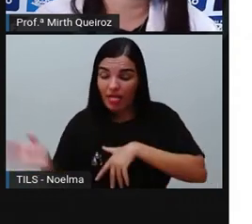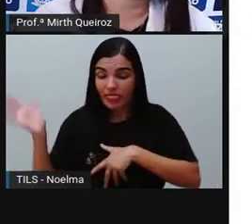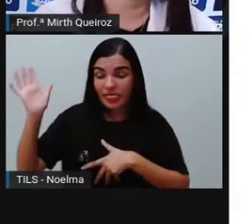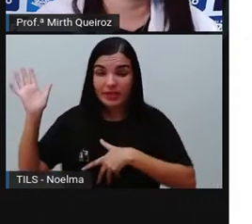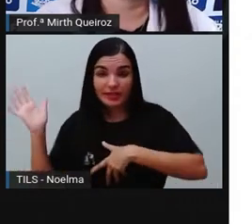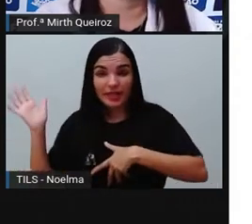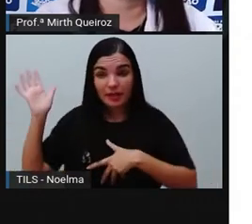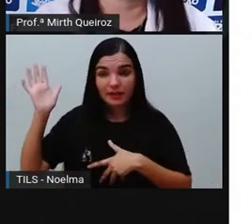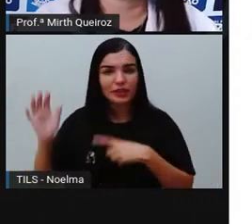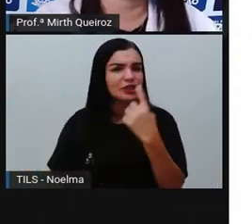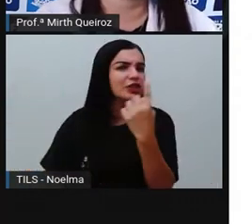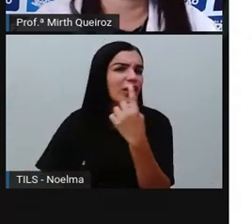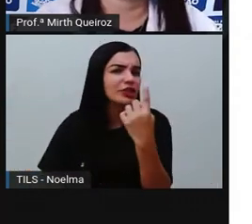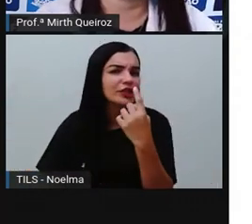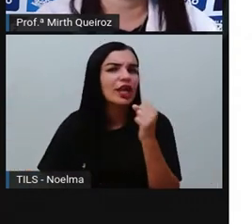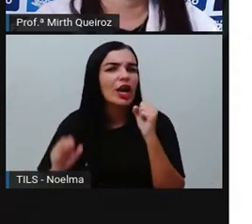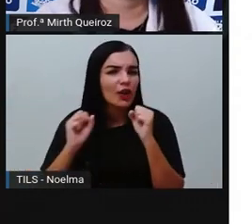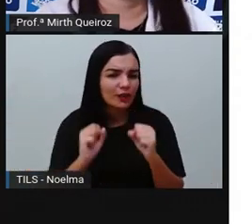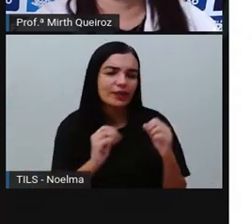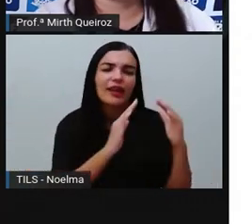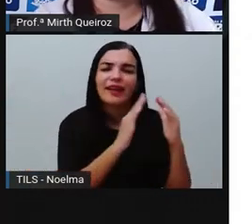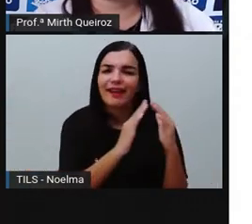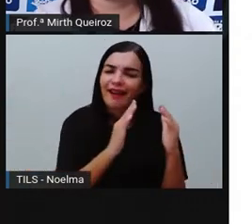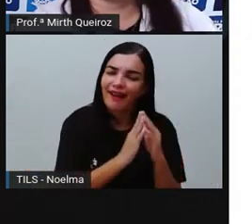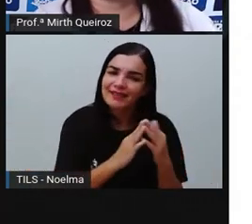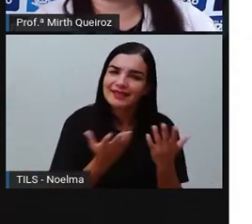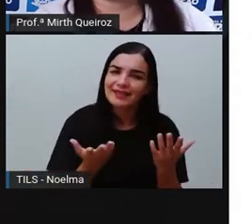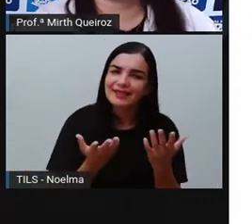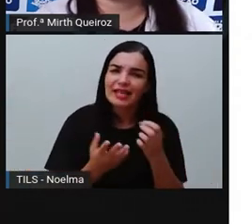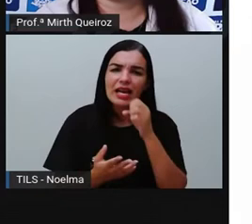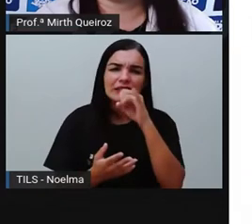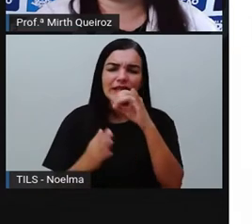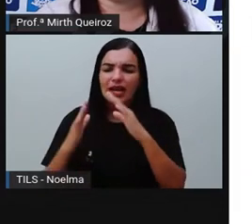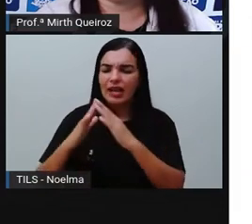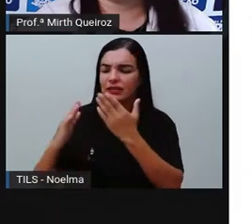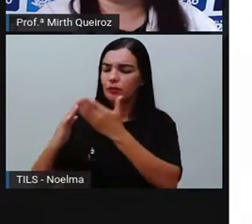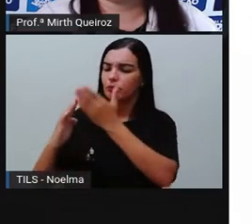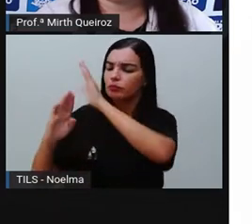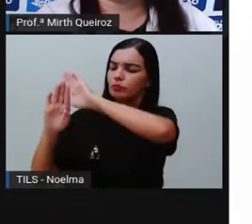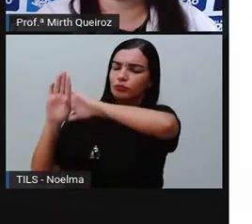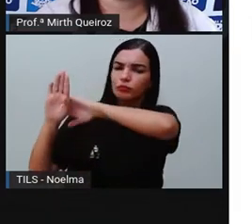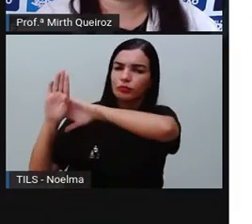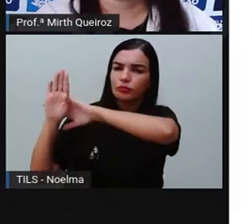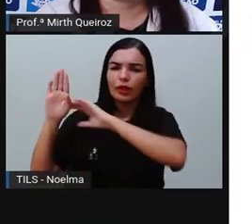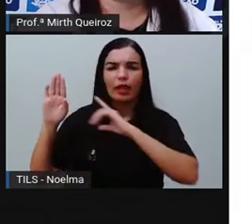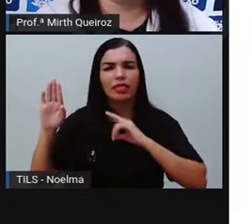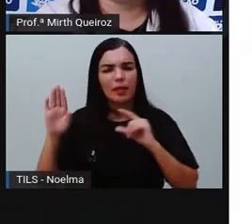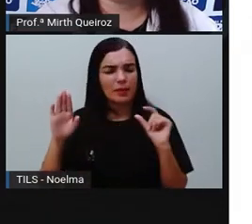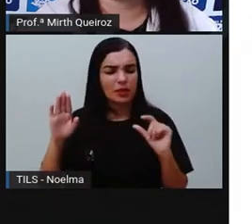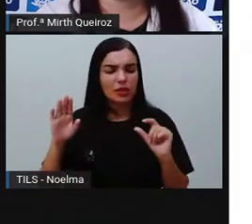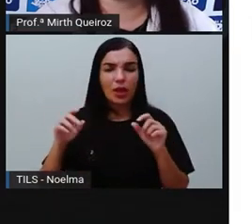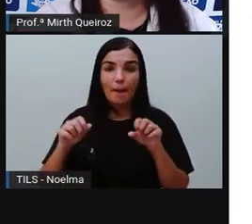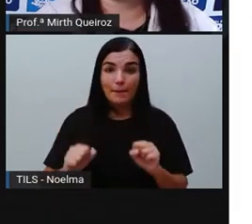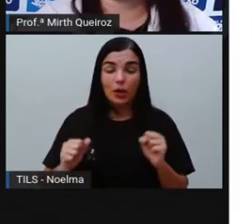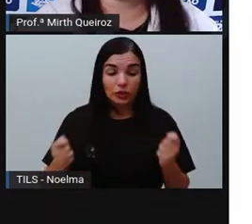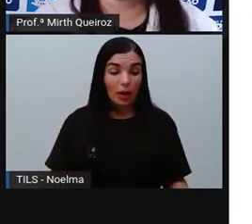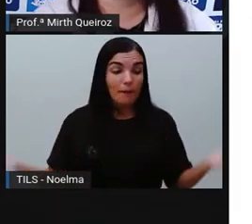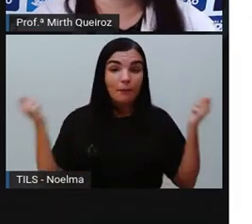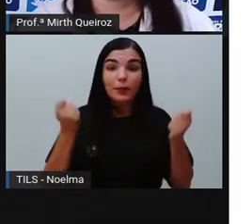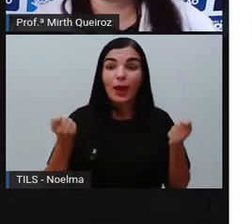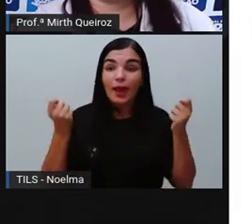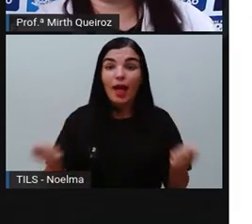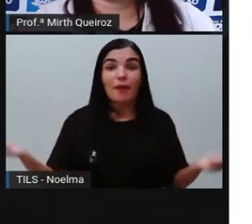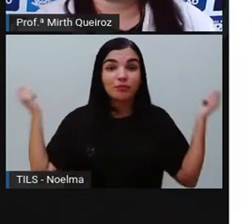dança dentro de casa, né? Quem tem um quintalzinho aí, nem que seja um quintalzinho pequeno, o pula-corda, tem um